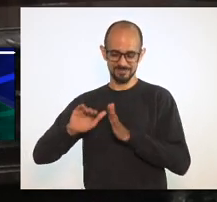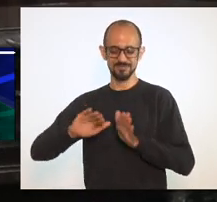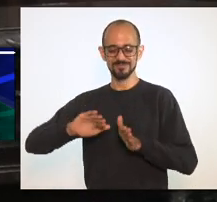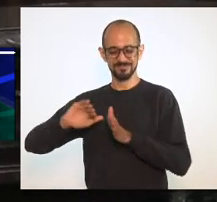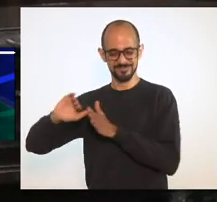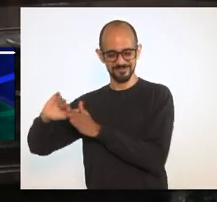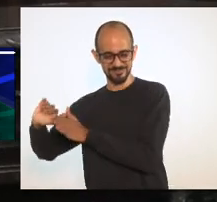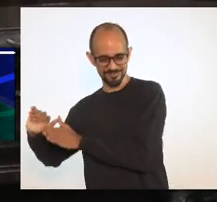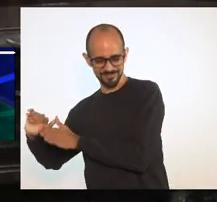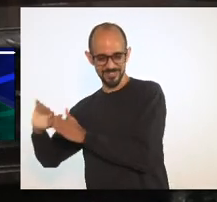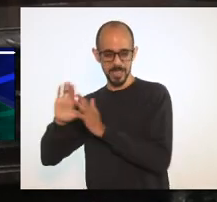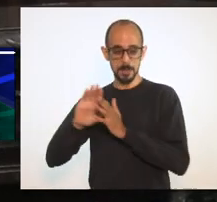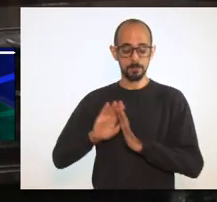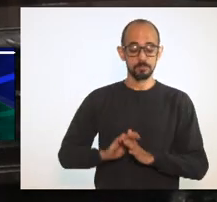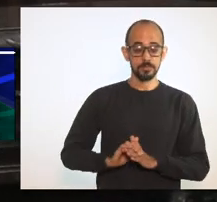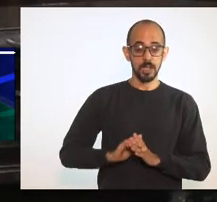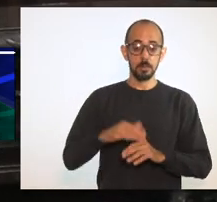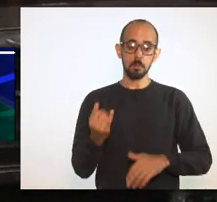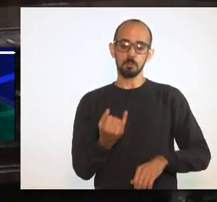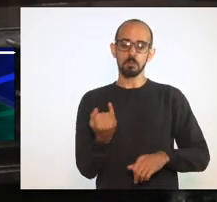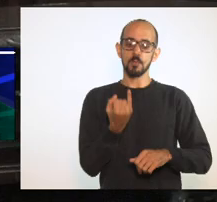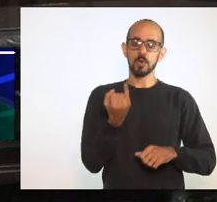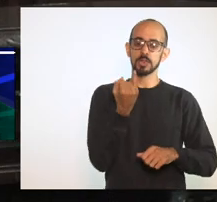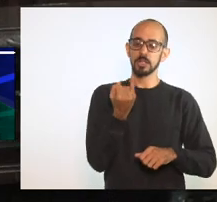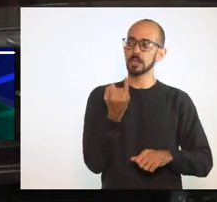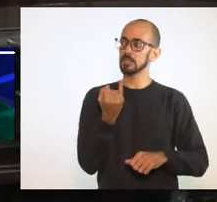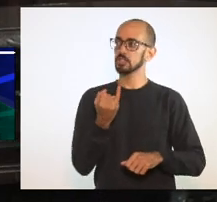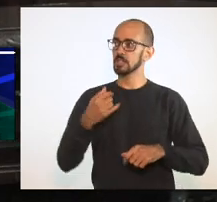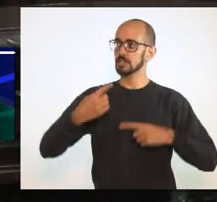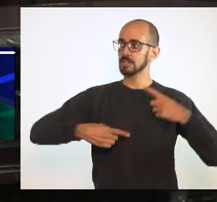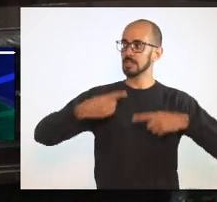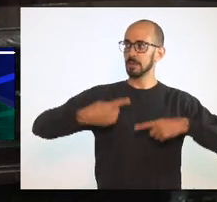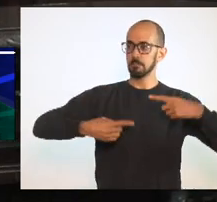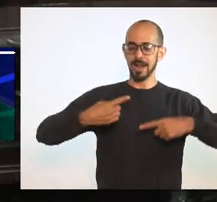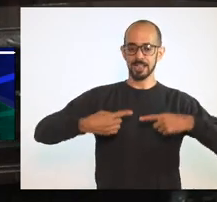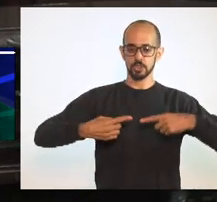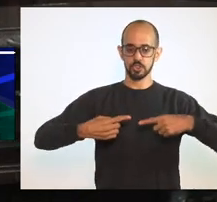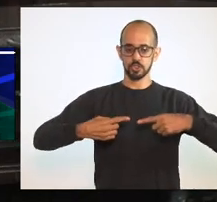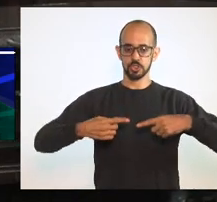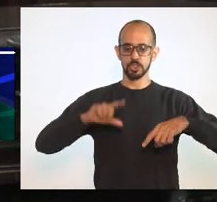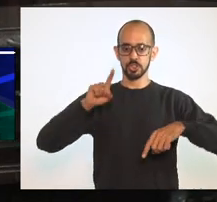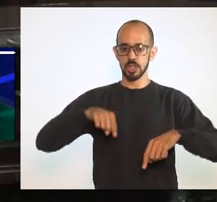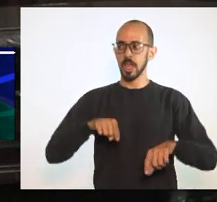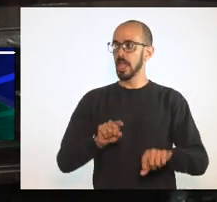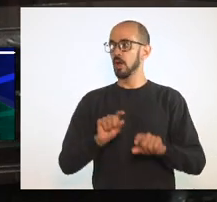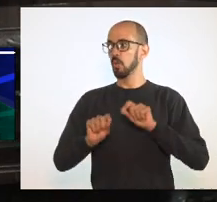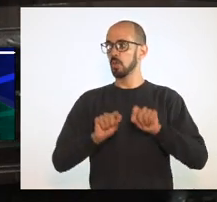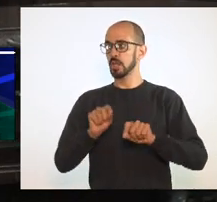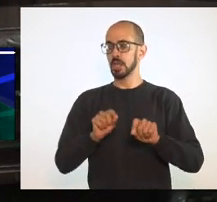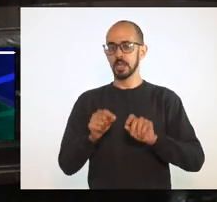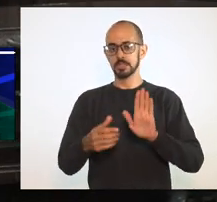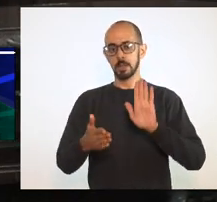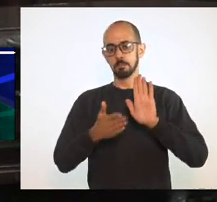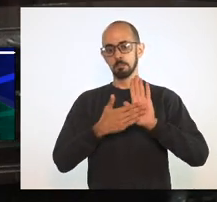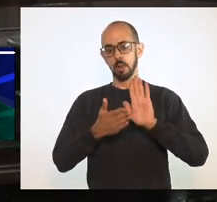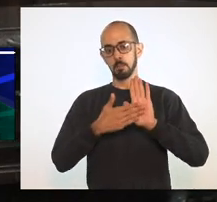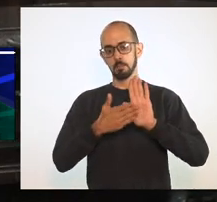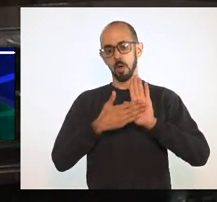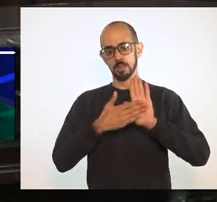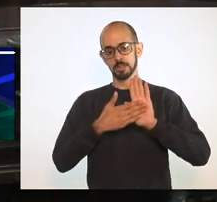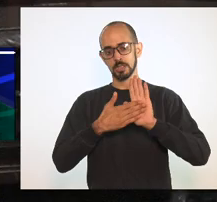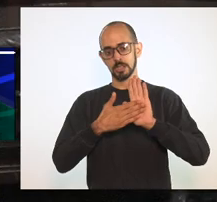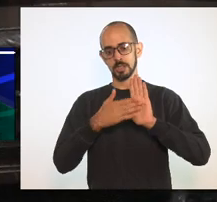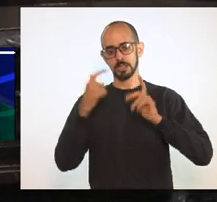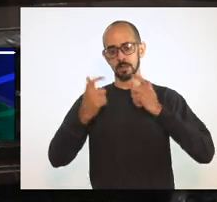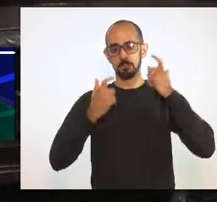Excelência traz um grande debate para esta casa ao propor, dada a grande preocupação